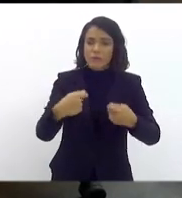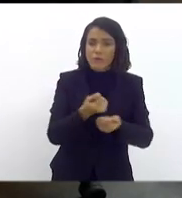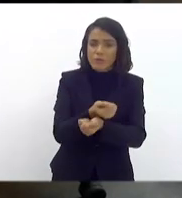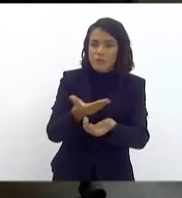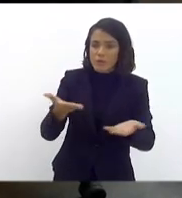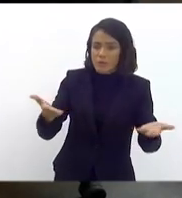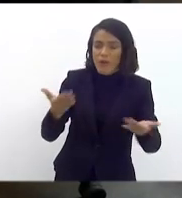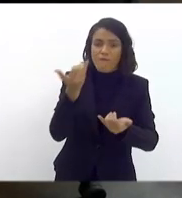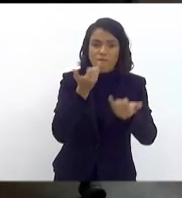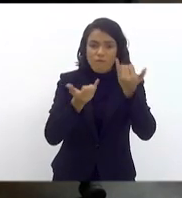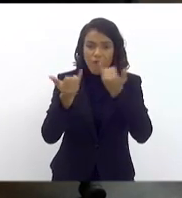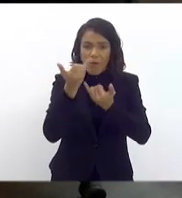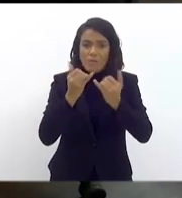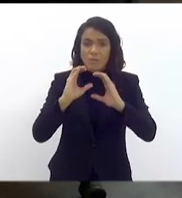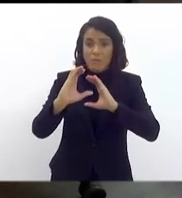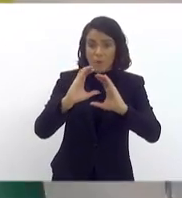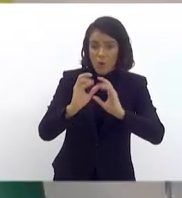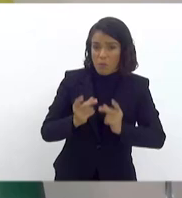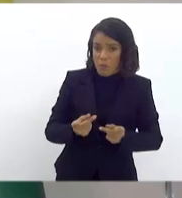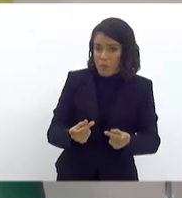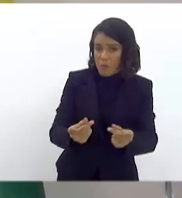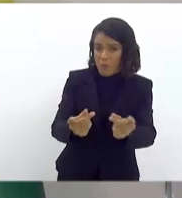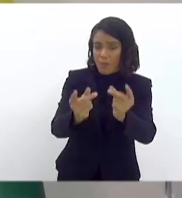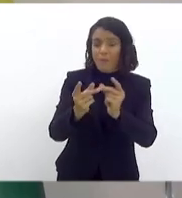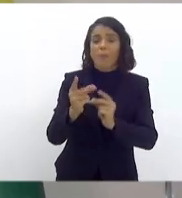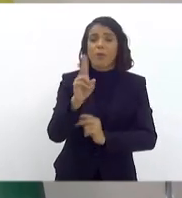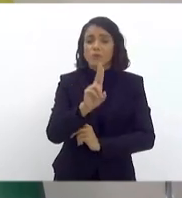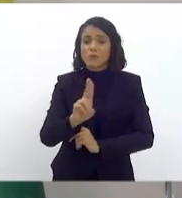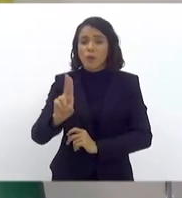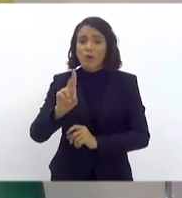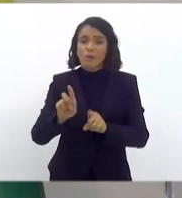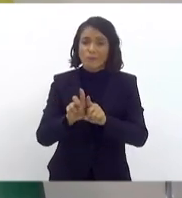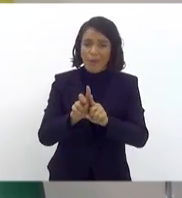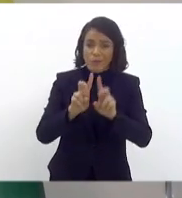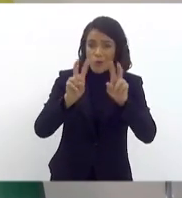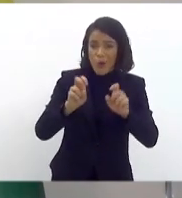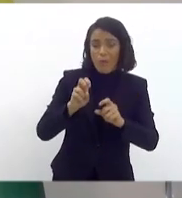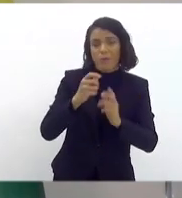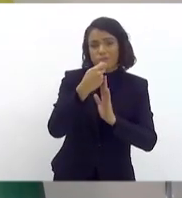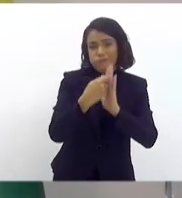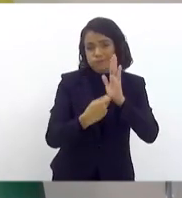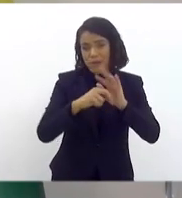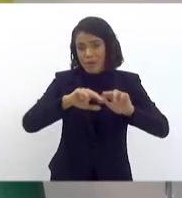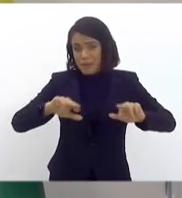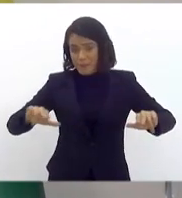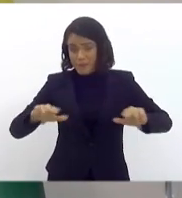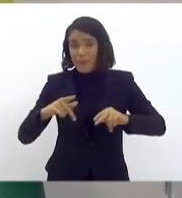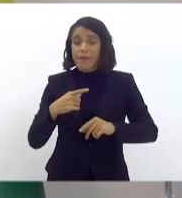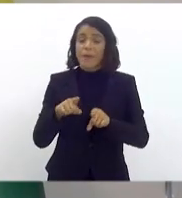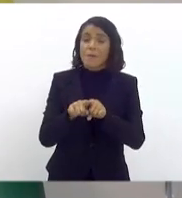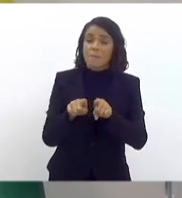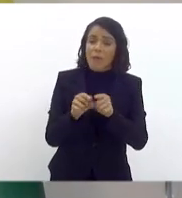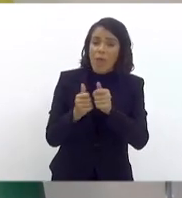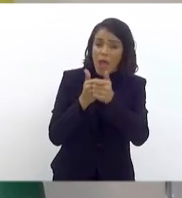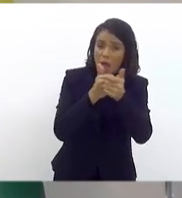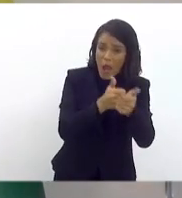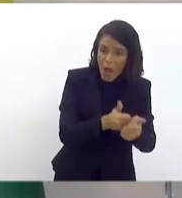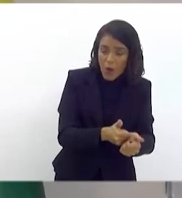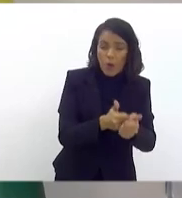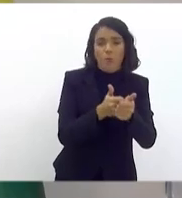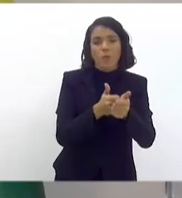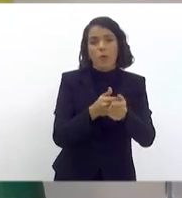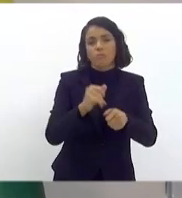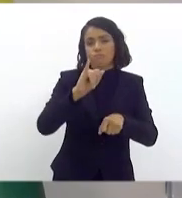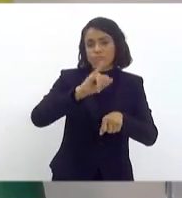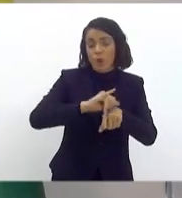disponibilizar sistema de informação para comunicação periódica pelo usuário da totalidade das obras e fonogramas utilizados, bem como para acompanhamento dos titulares de direitos